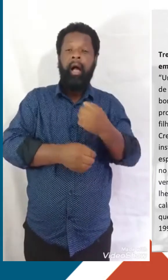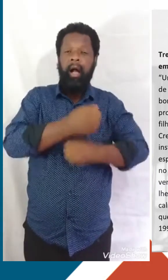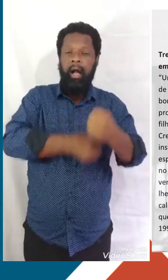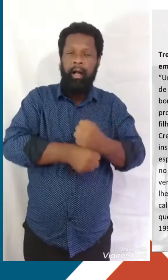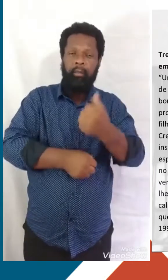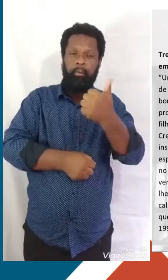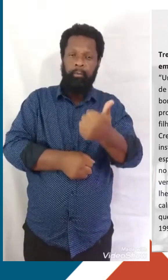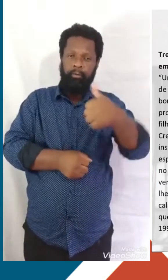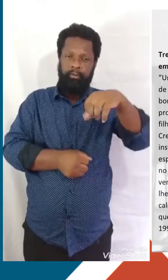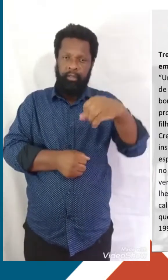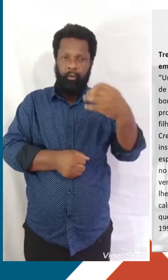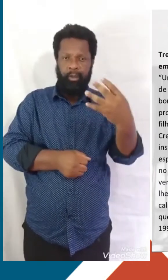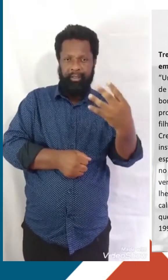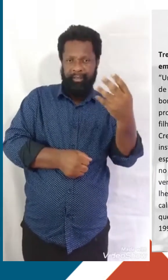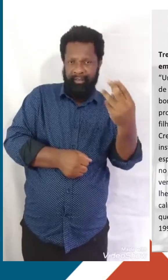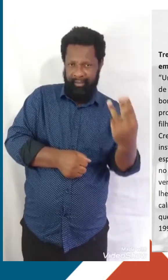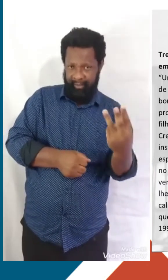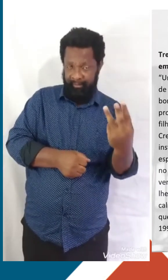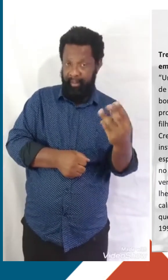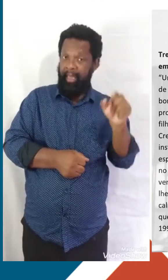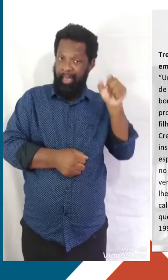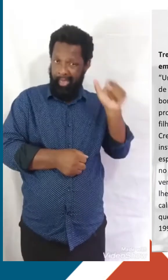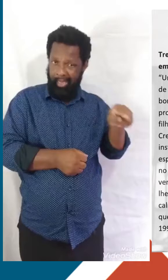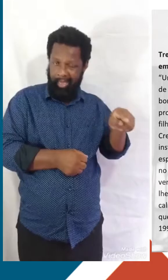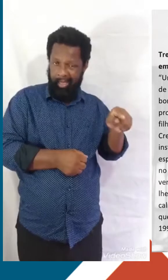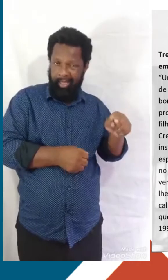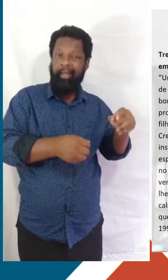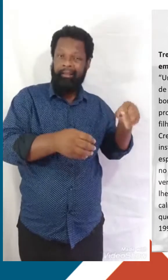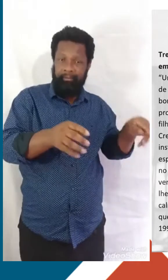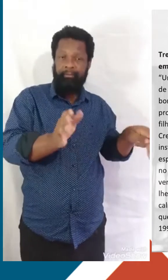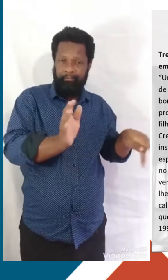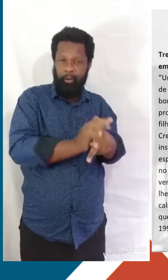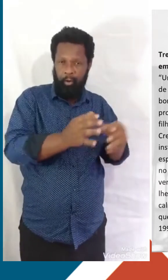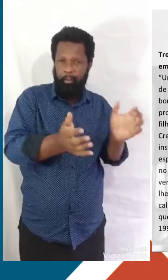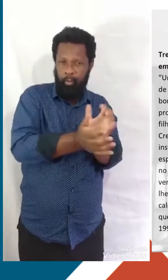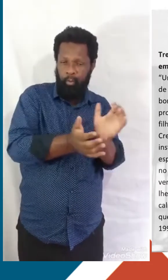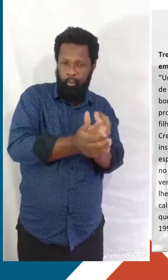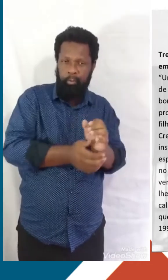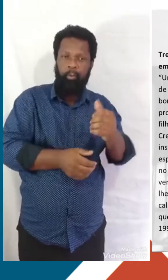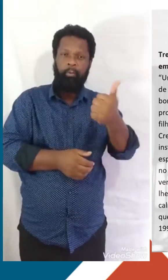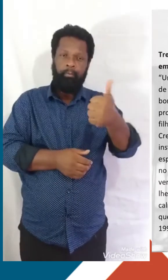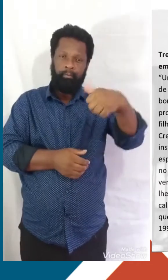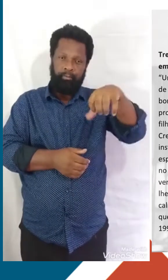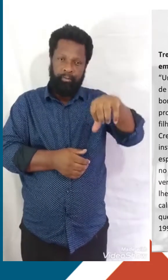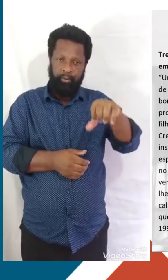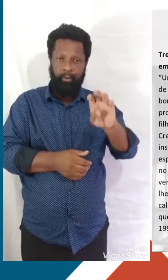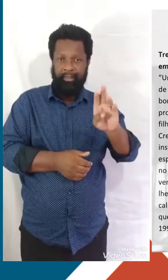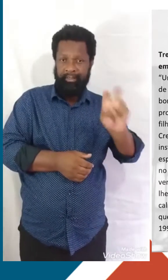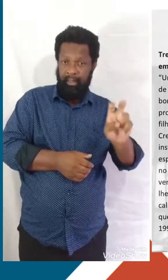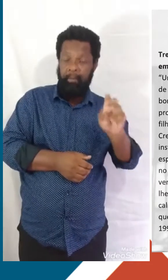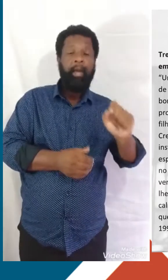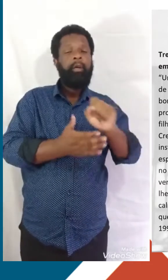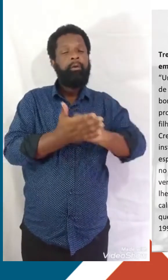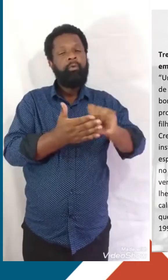1943. Embora a autora tenha feito parte da geração de 45, ela continua a